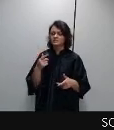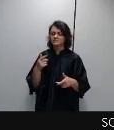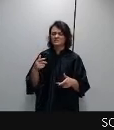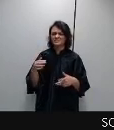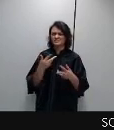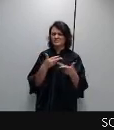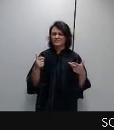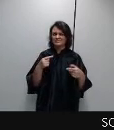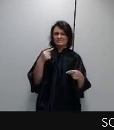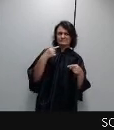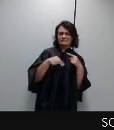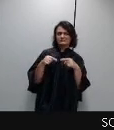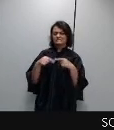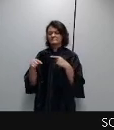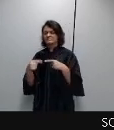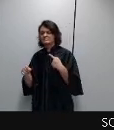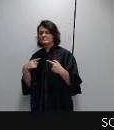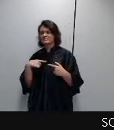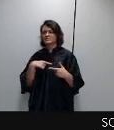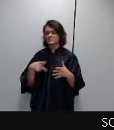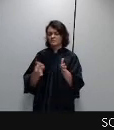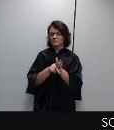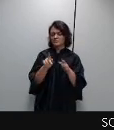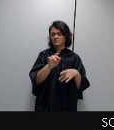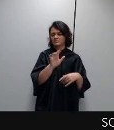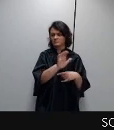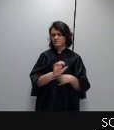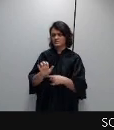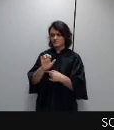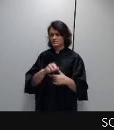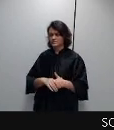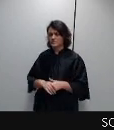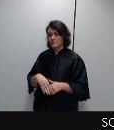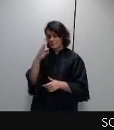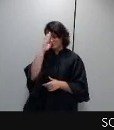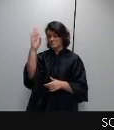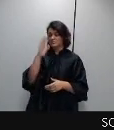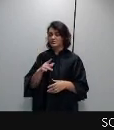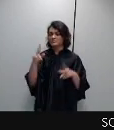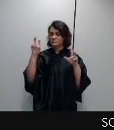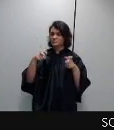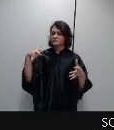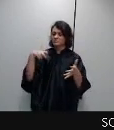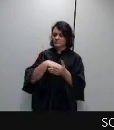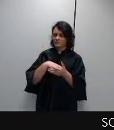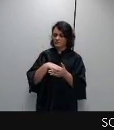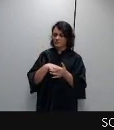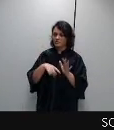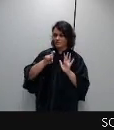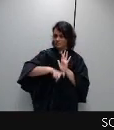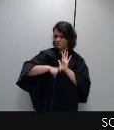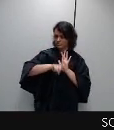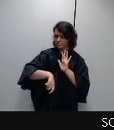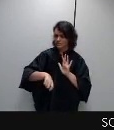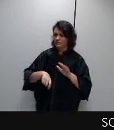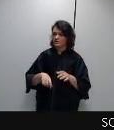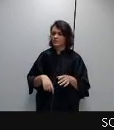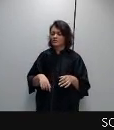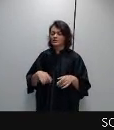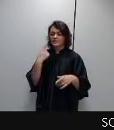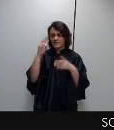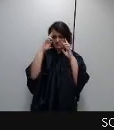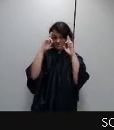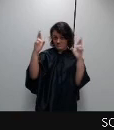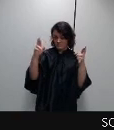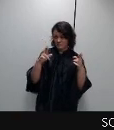com as pretensões fatais sobretudo em matéria penal área e nem sempre tende a respeitar